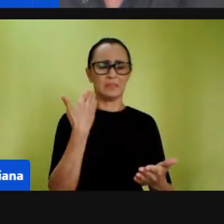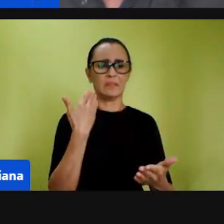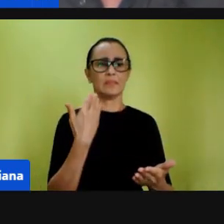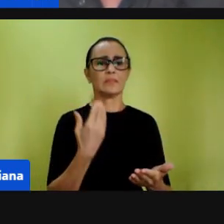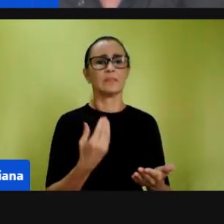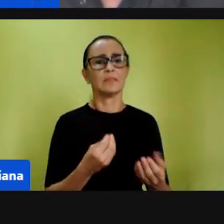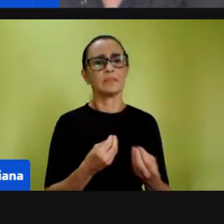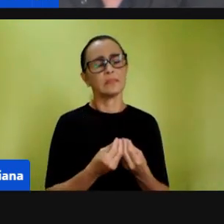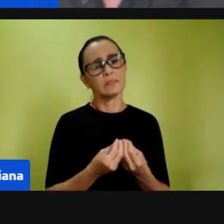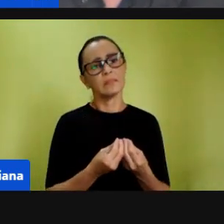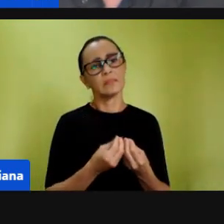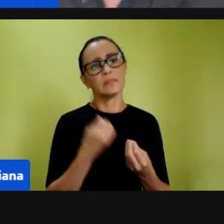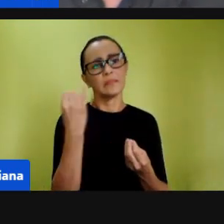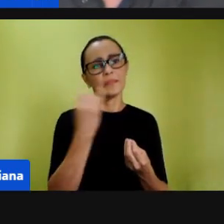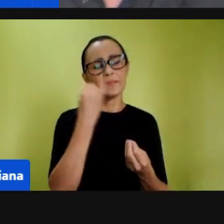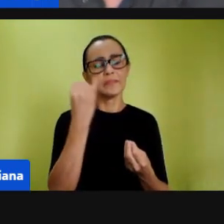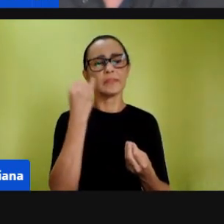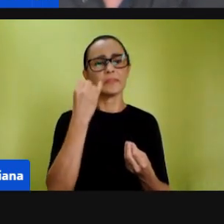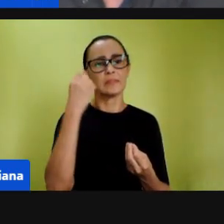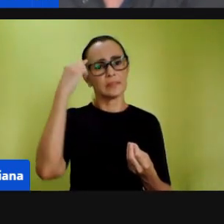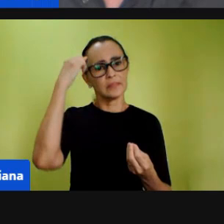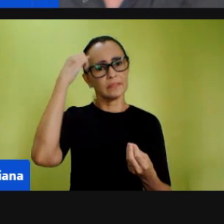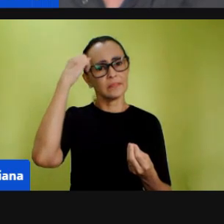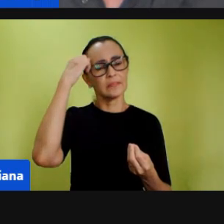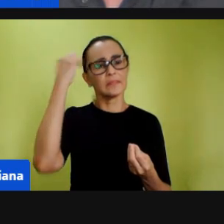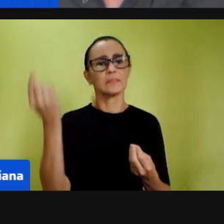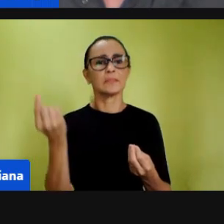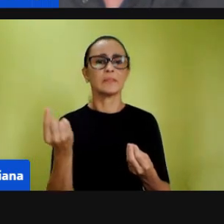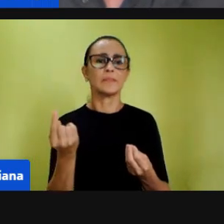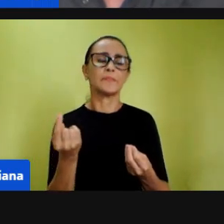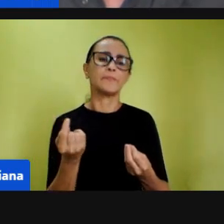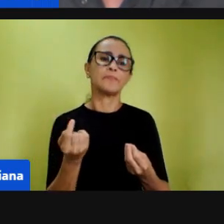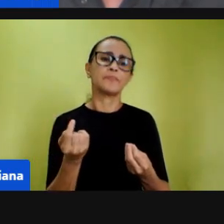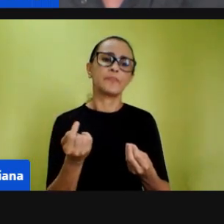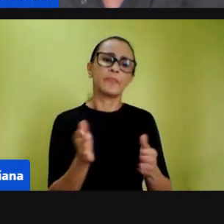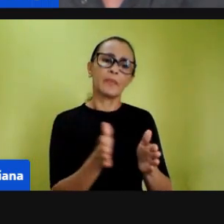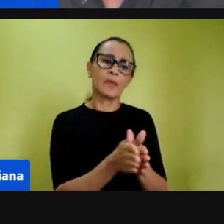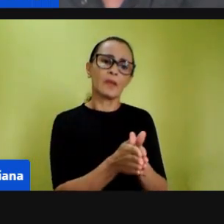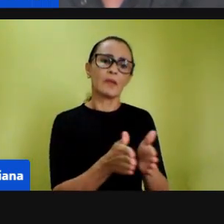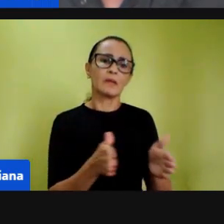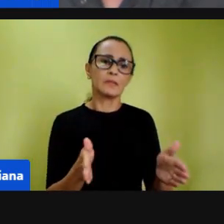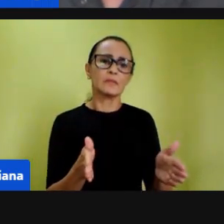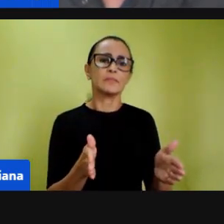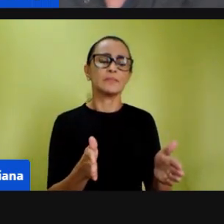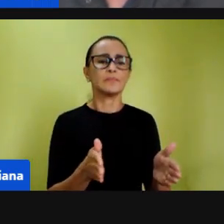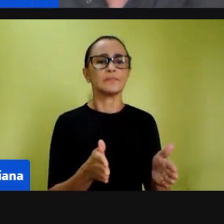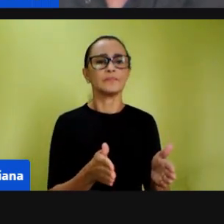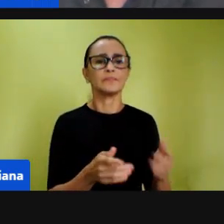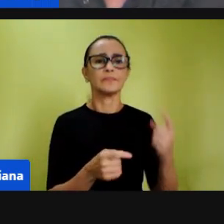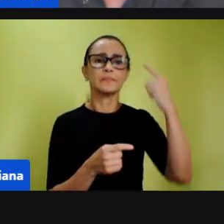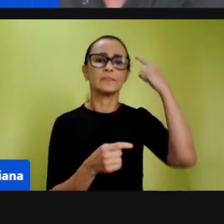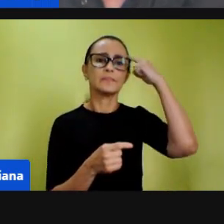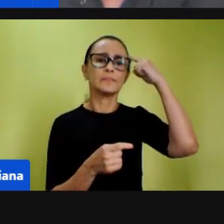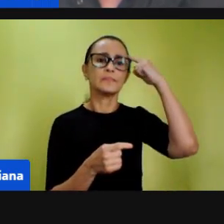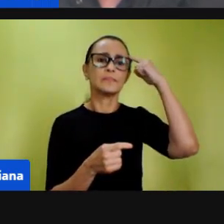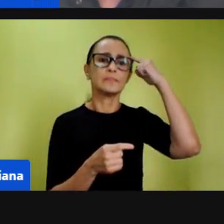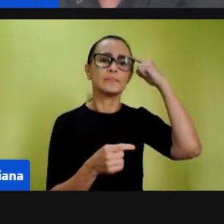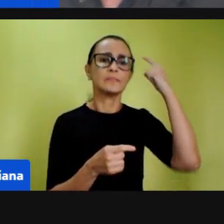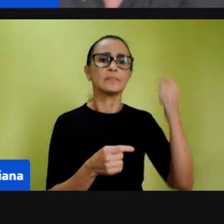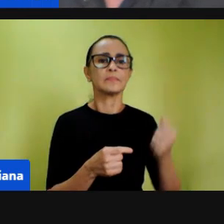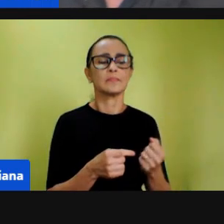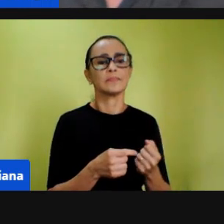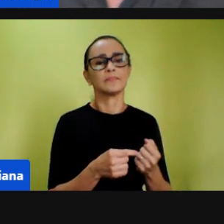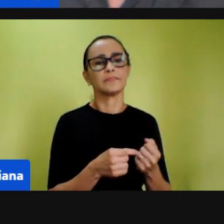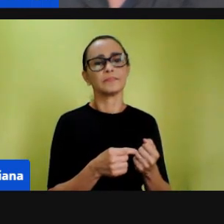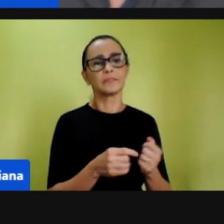recortes temporais, né? Então, quando a gente fala recortes temporais, vem à mente o recorte dos próprios